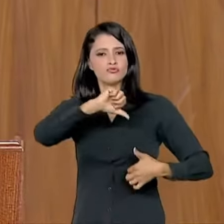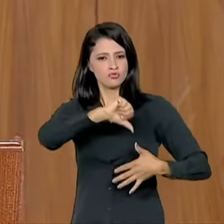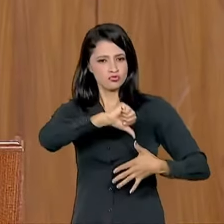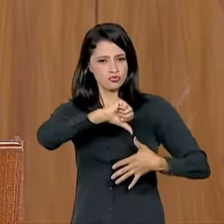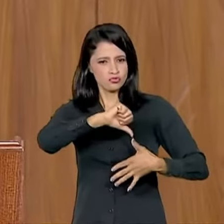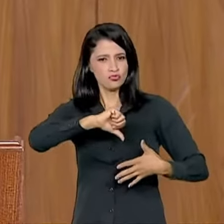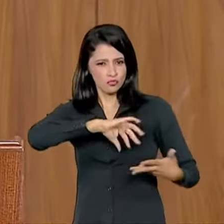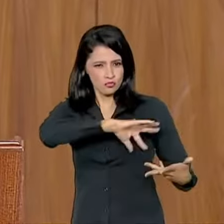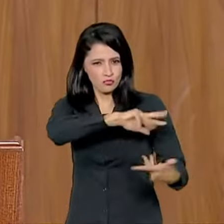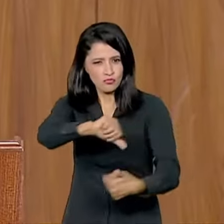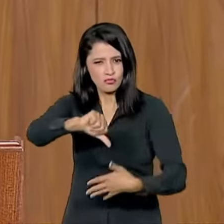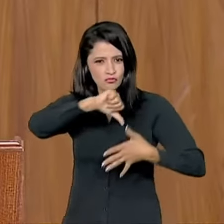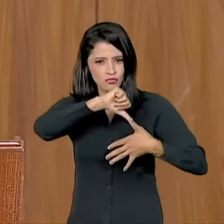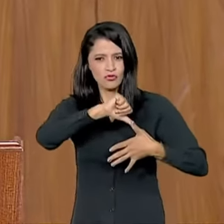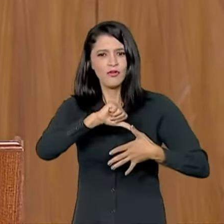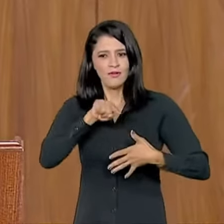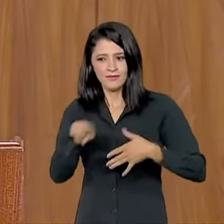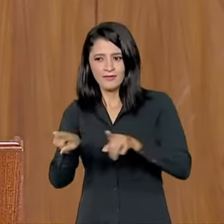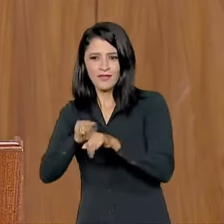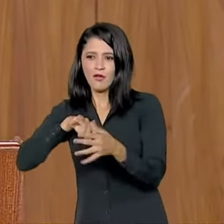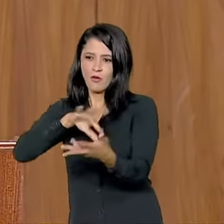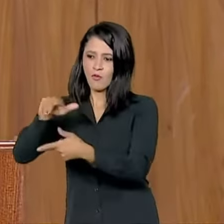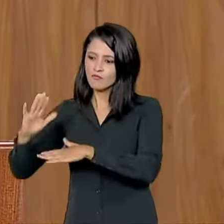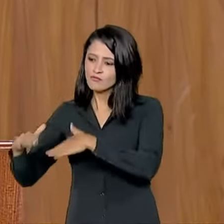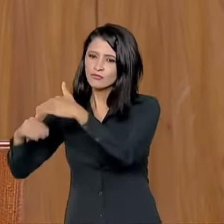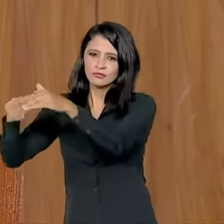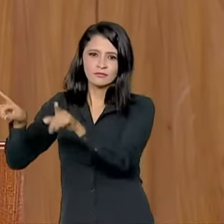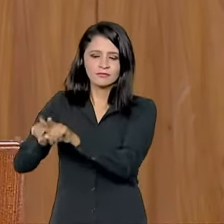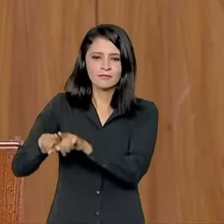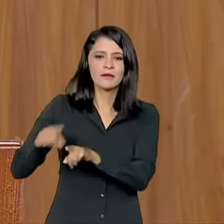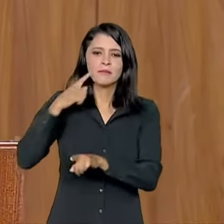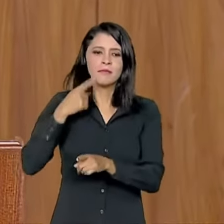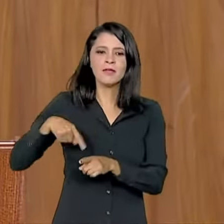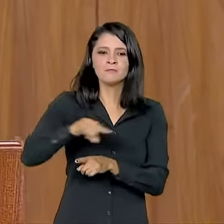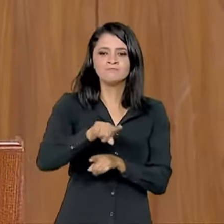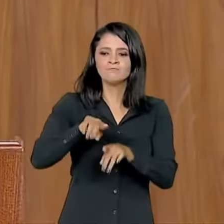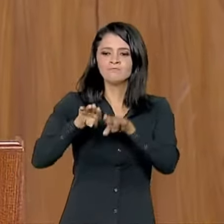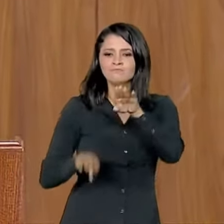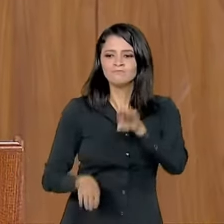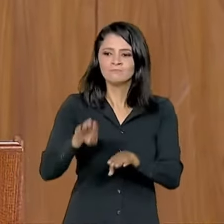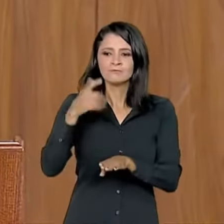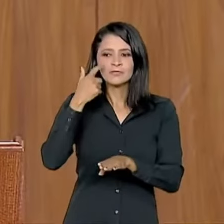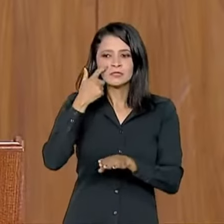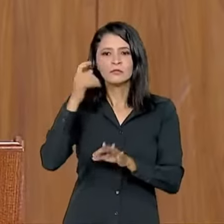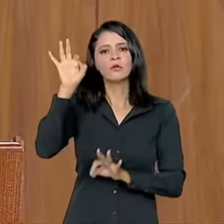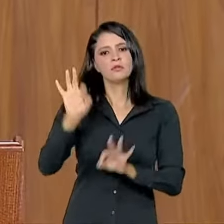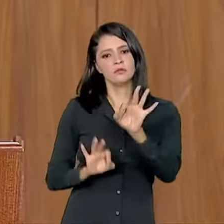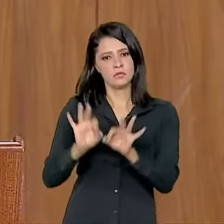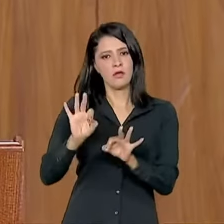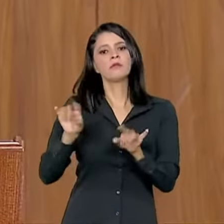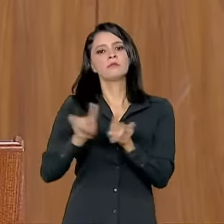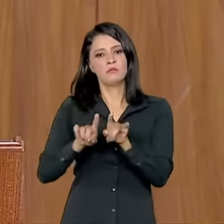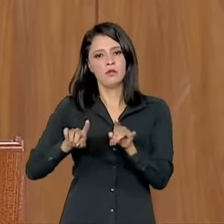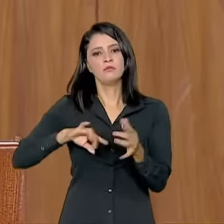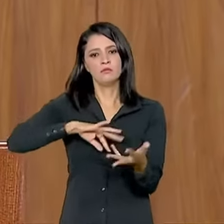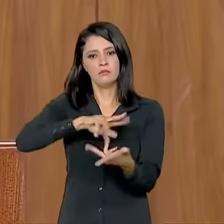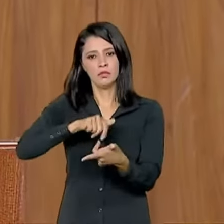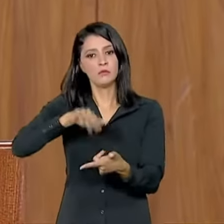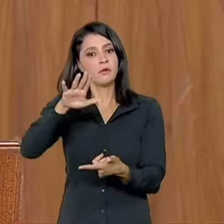desenvolvido em favor da superação de desigualdades estruturais e de um planeta mais